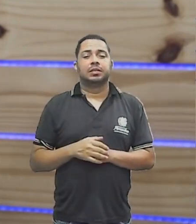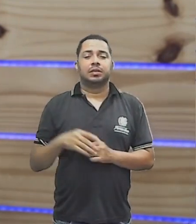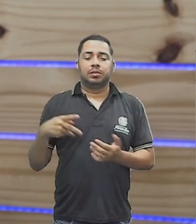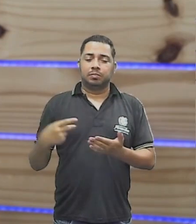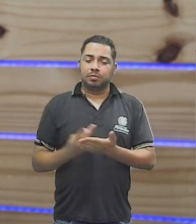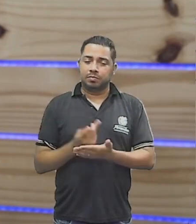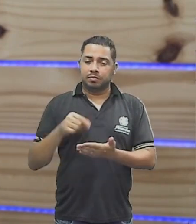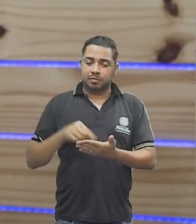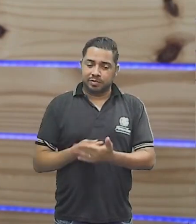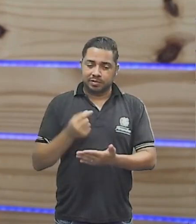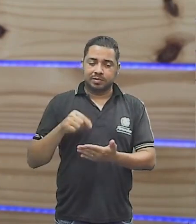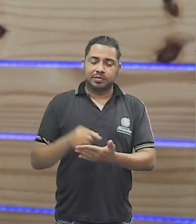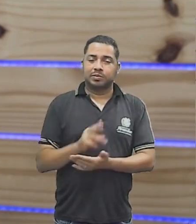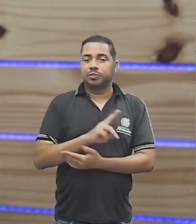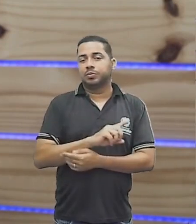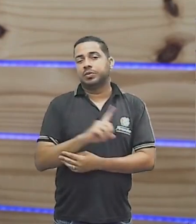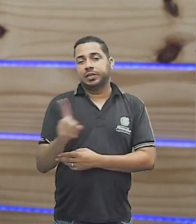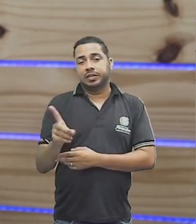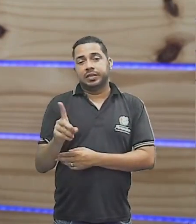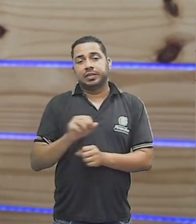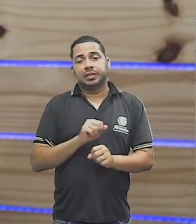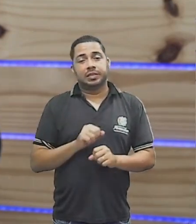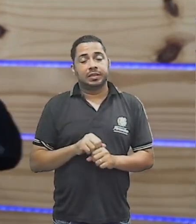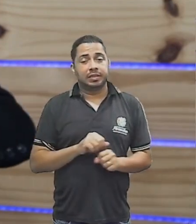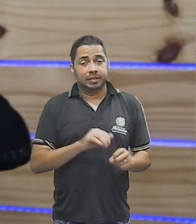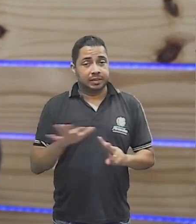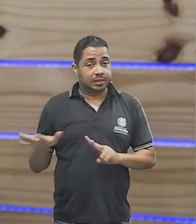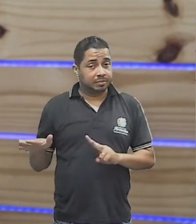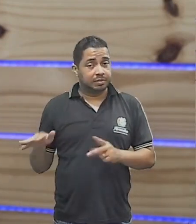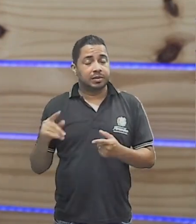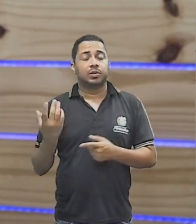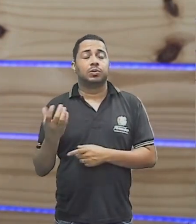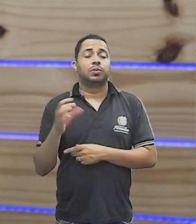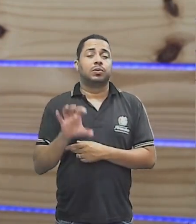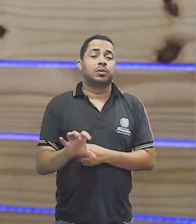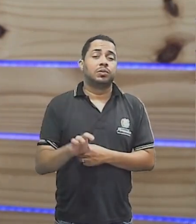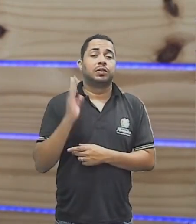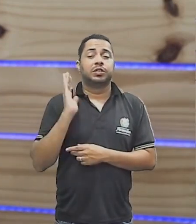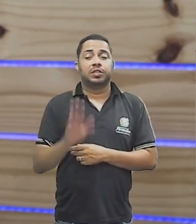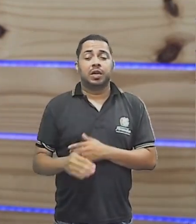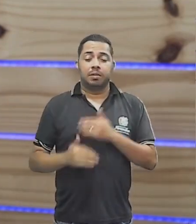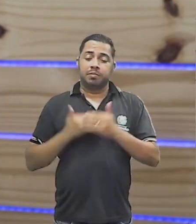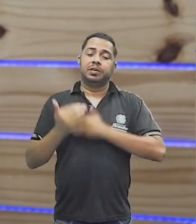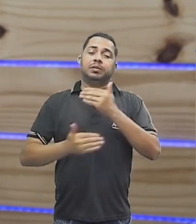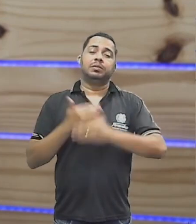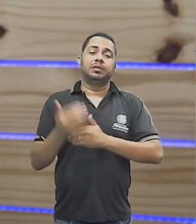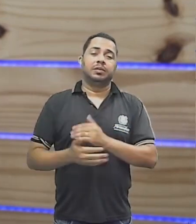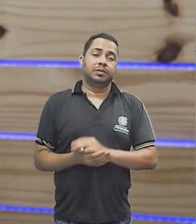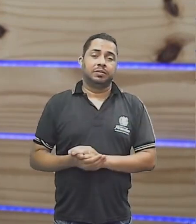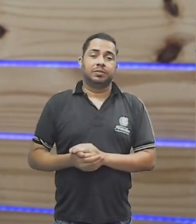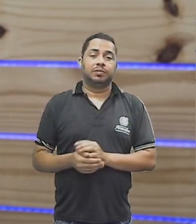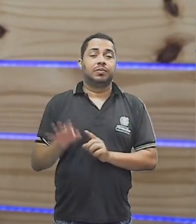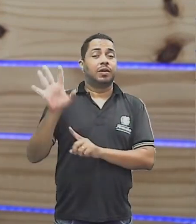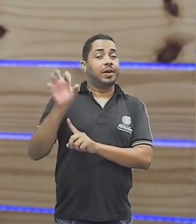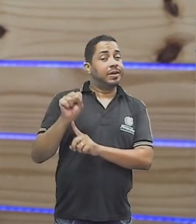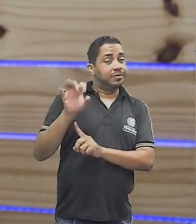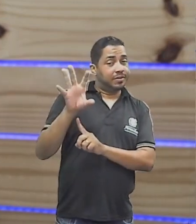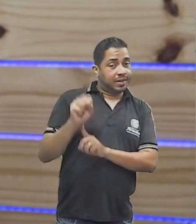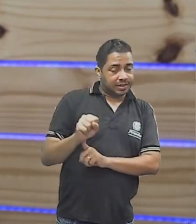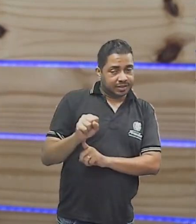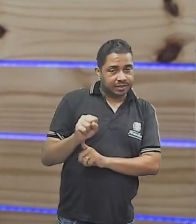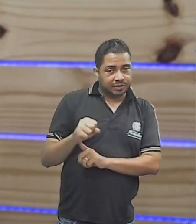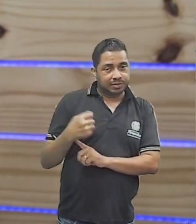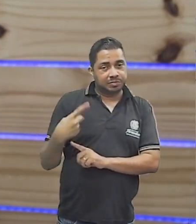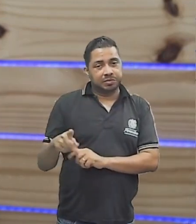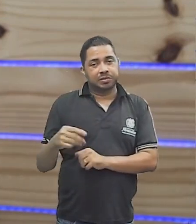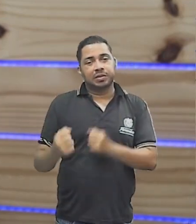bordados com o dia da semana, né? Colocou, já aprimorou e colocou Wi-Fi no seu